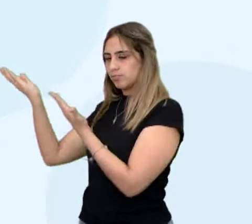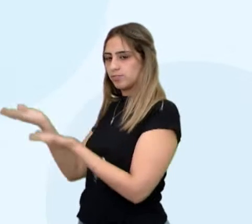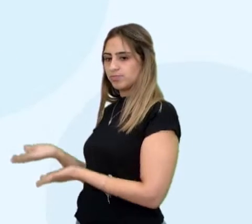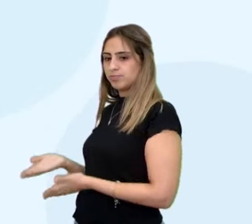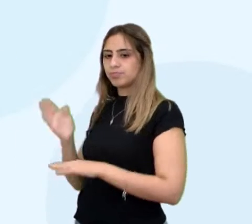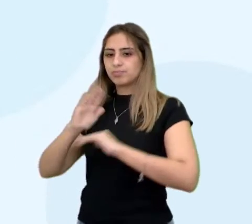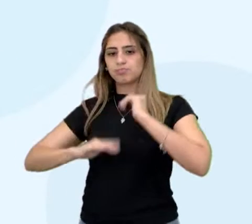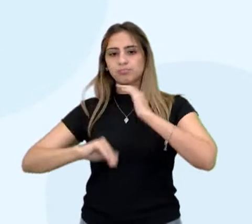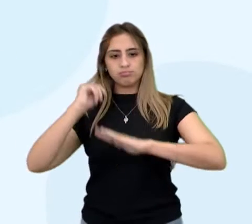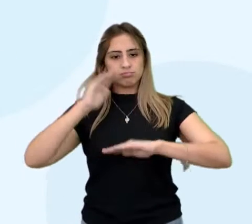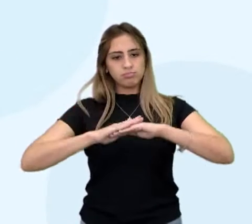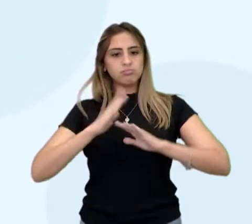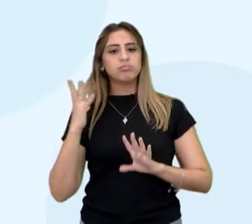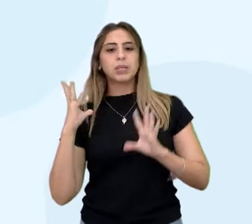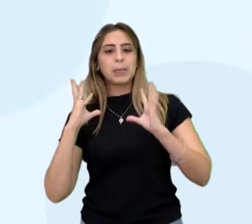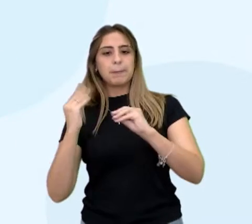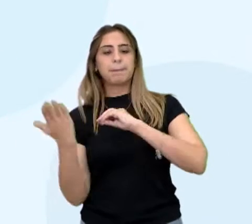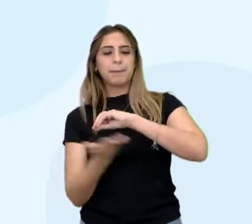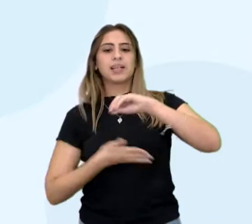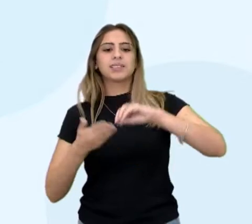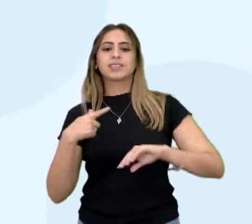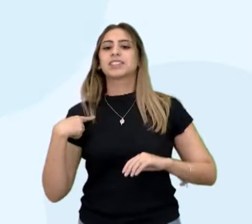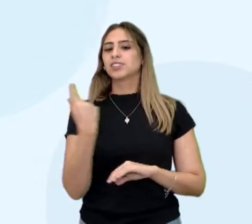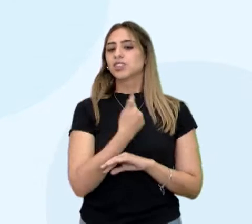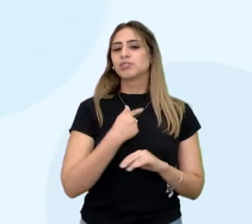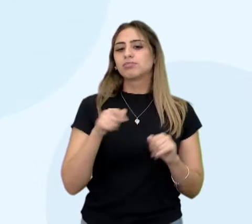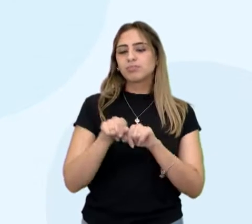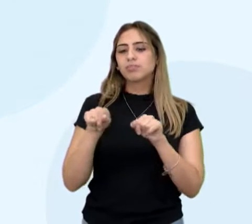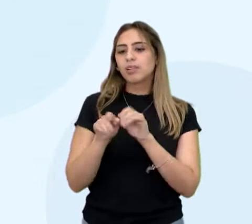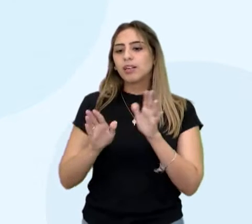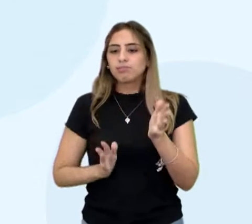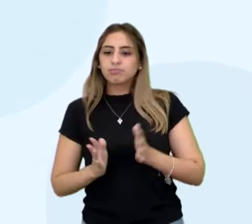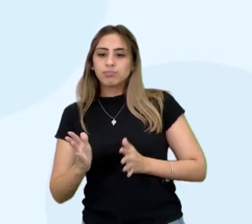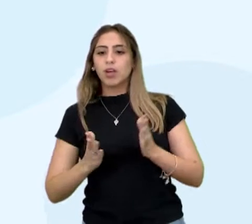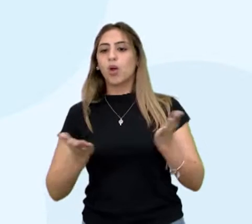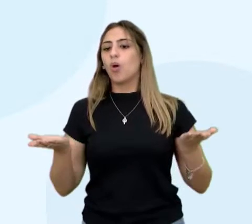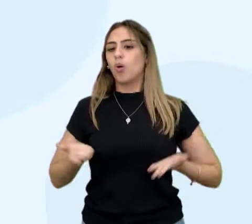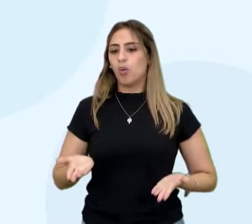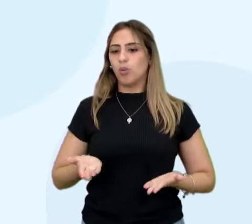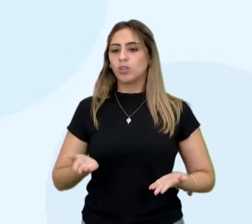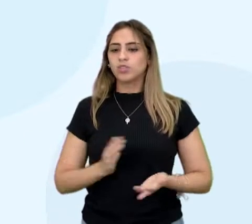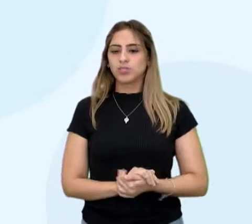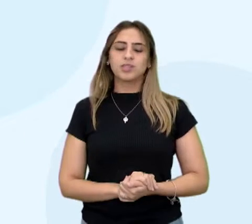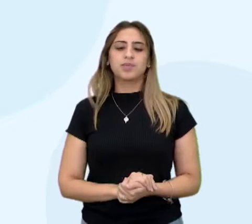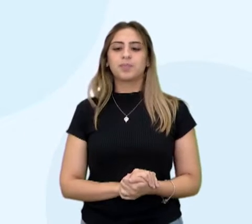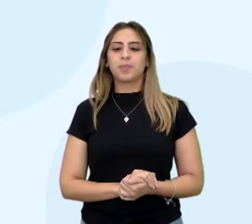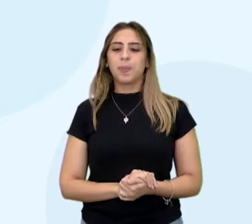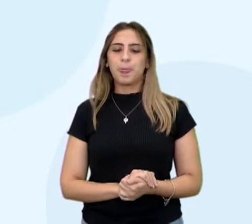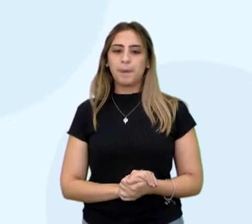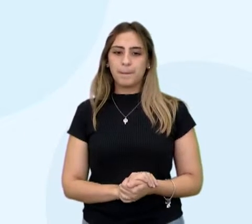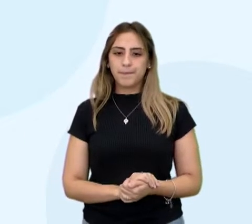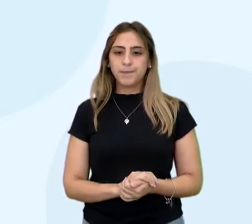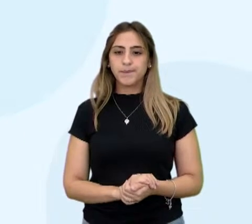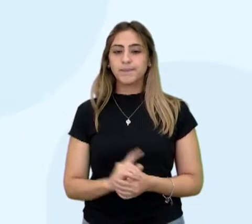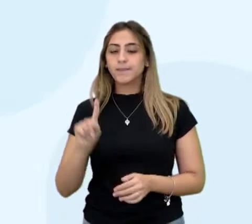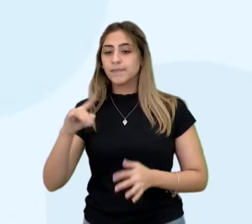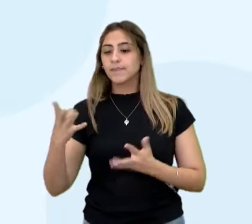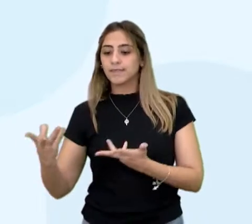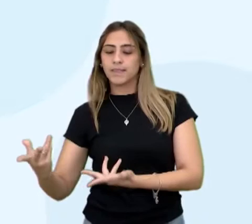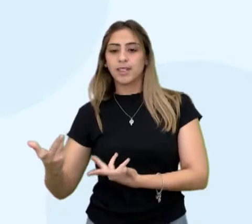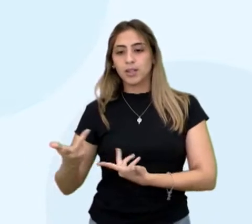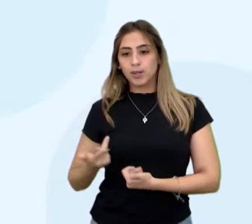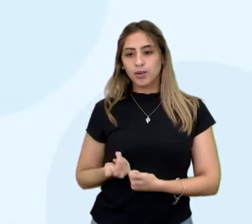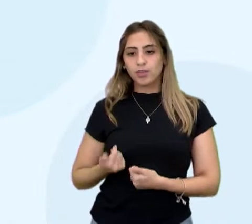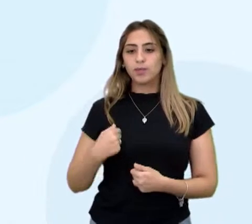habilidade de formação geral básica que a gente vai mobilizar hoje. Então, é a que nos convida